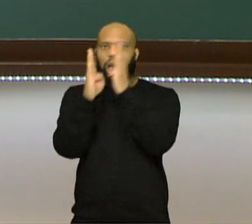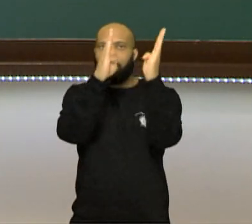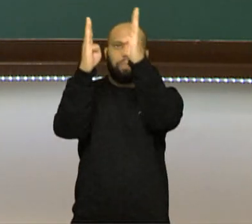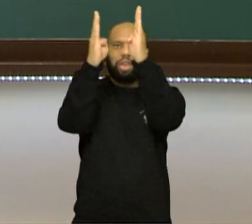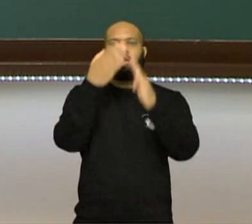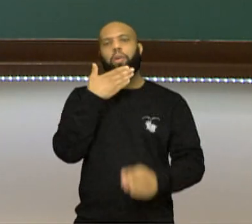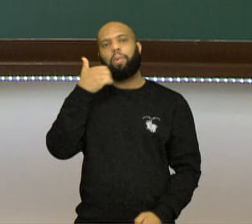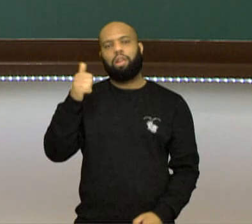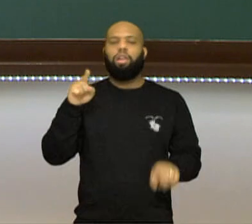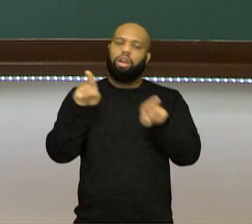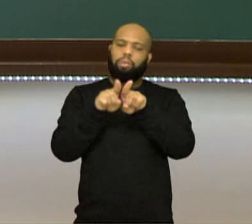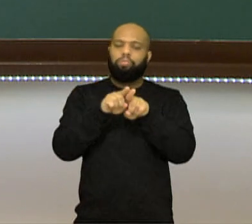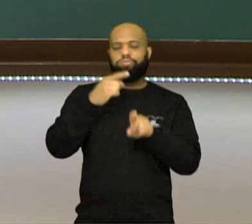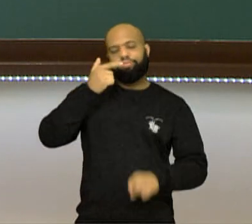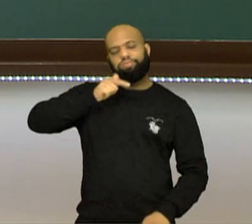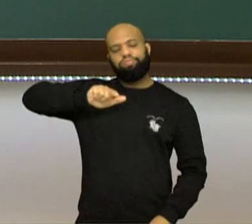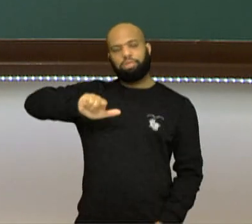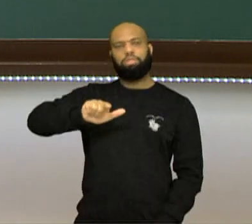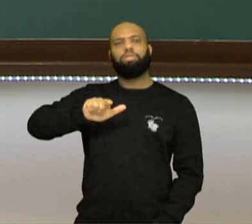enfrentar a